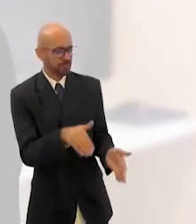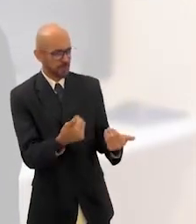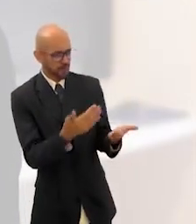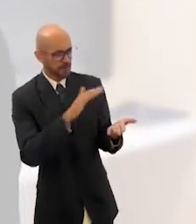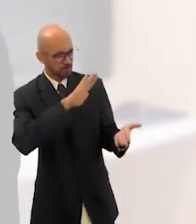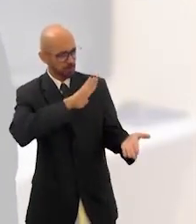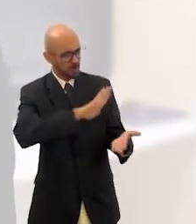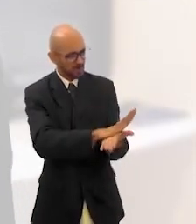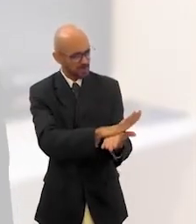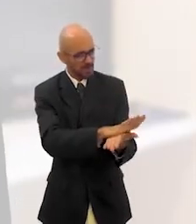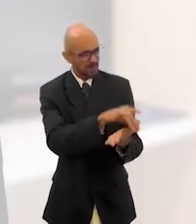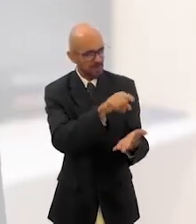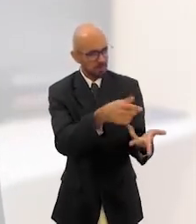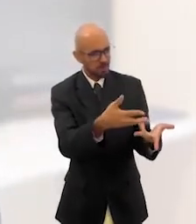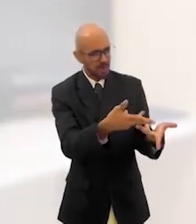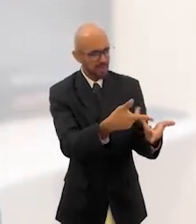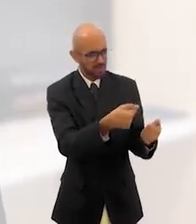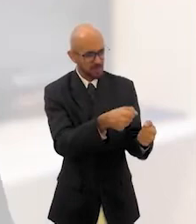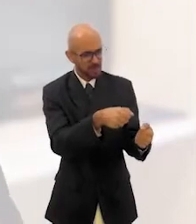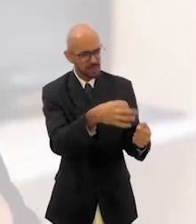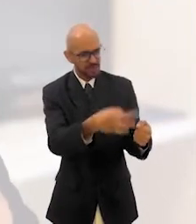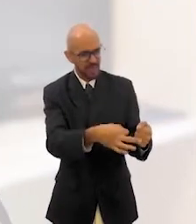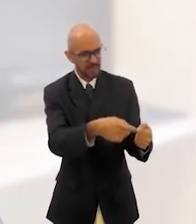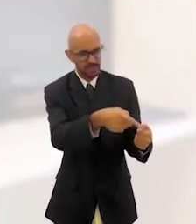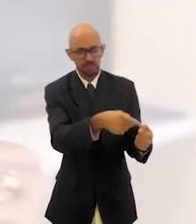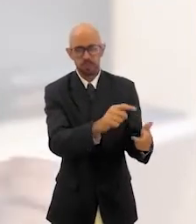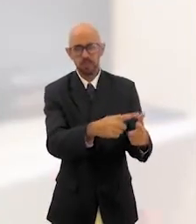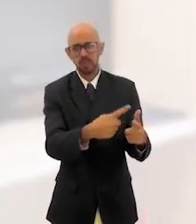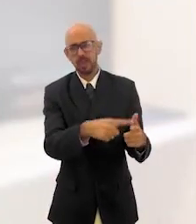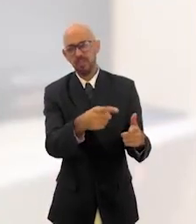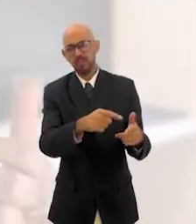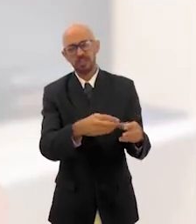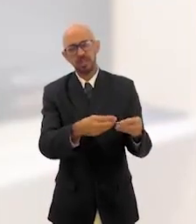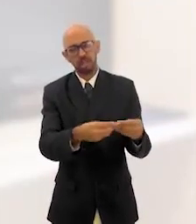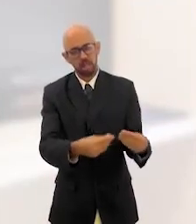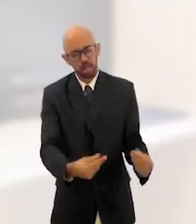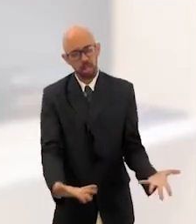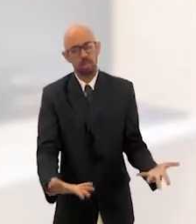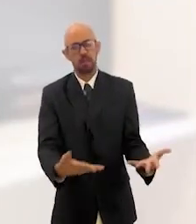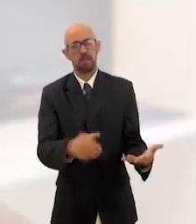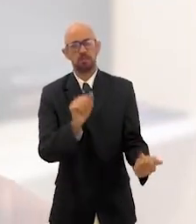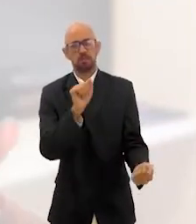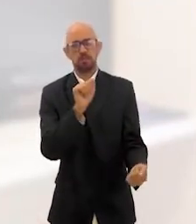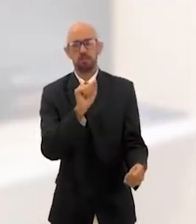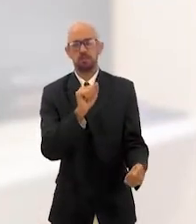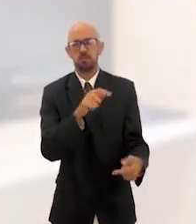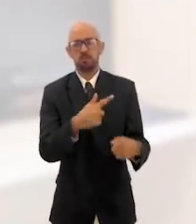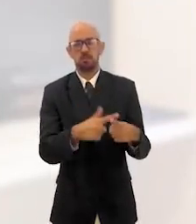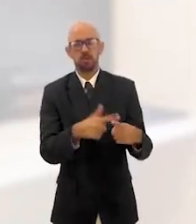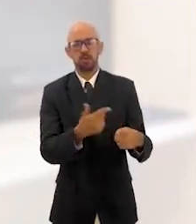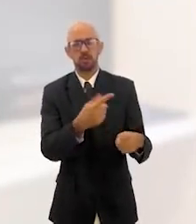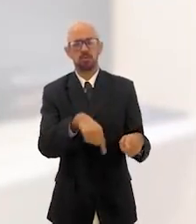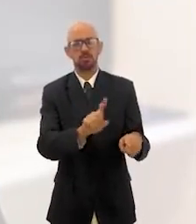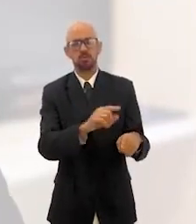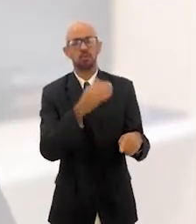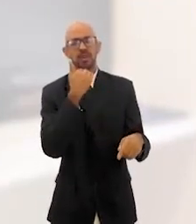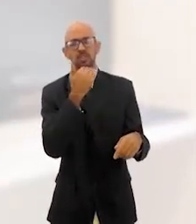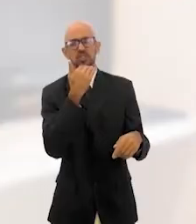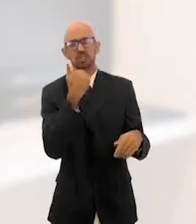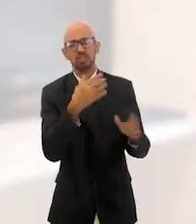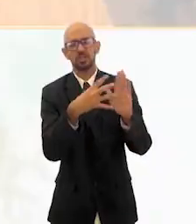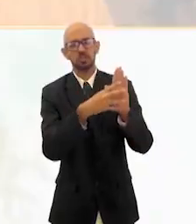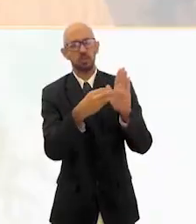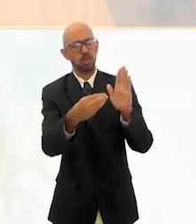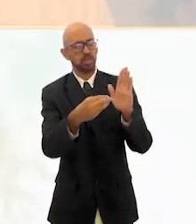preconceito foi maravilhosa, assim, nesse sentido de desfazer, de você perceber que não era o seu sotaque padrão, nem o